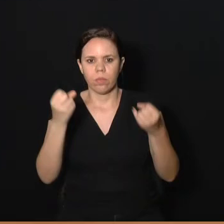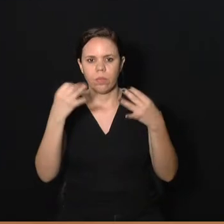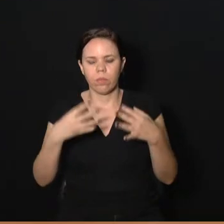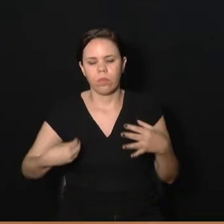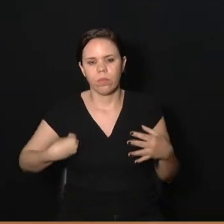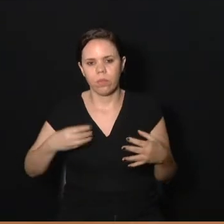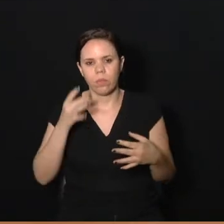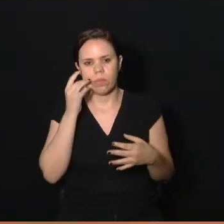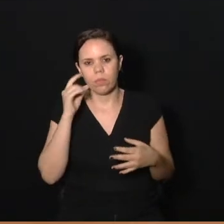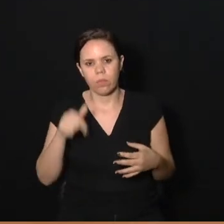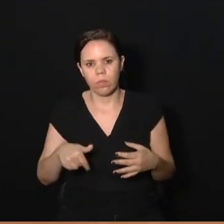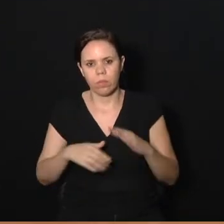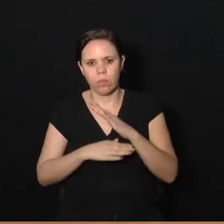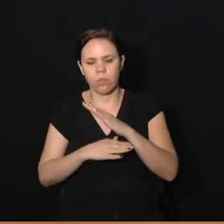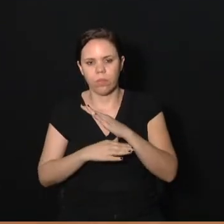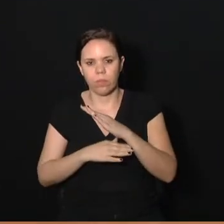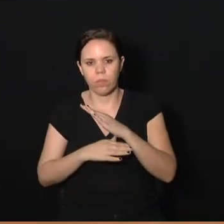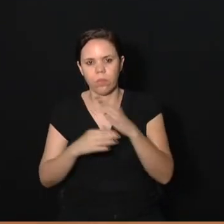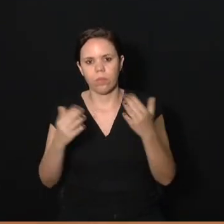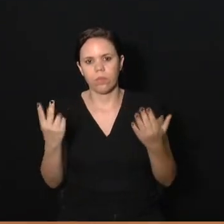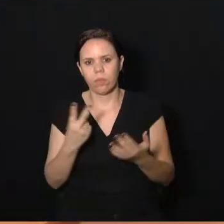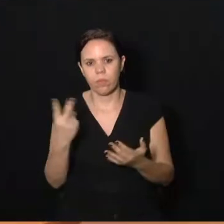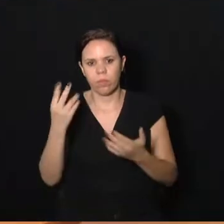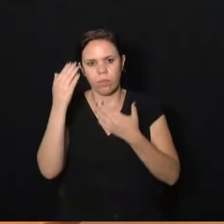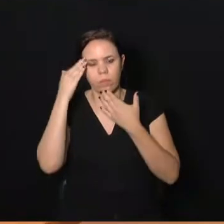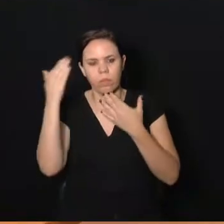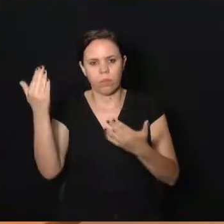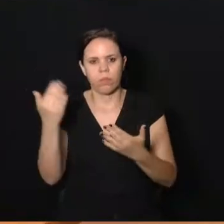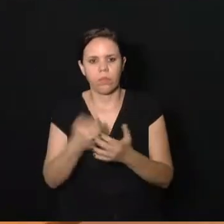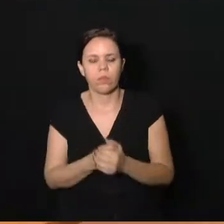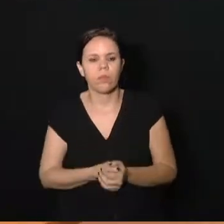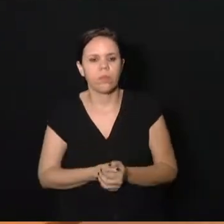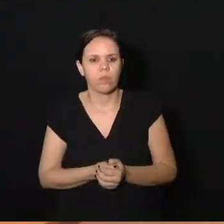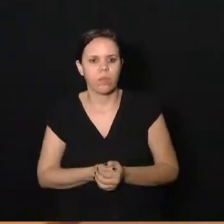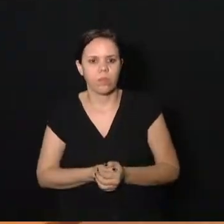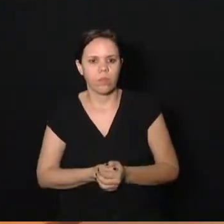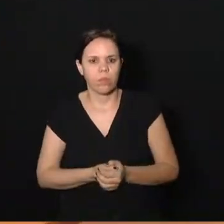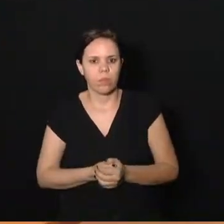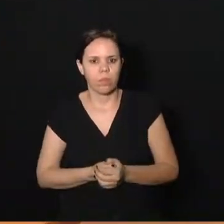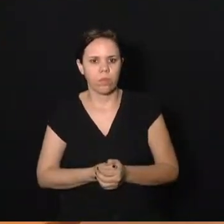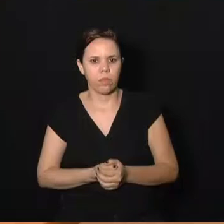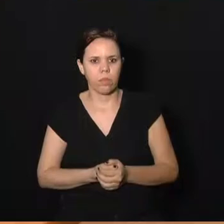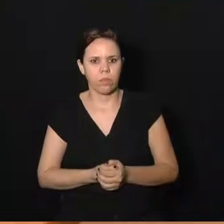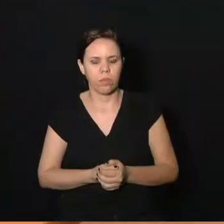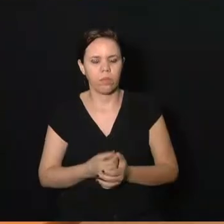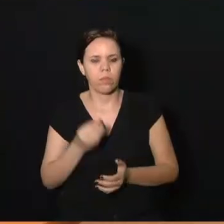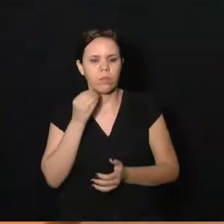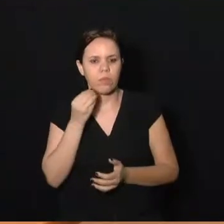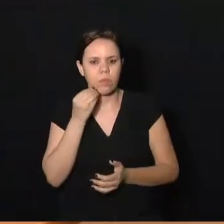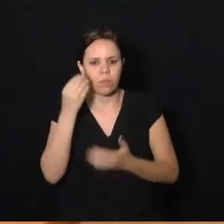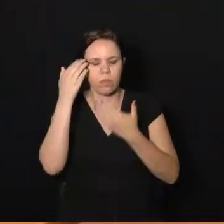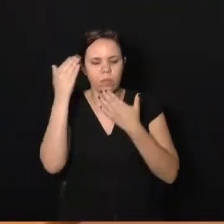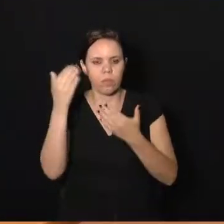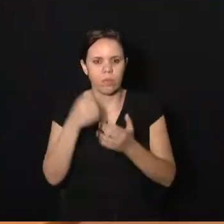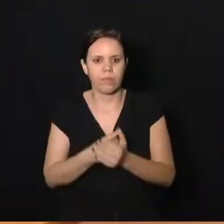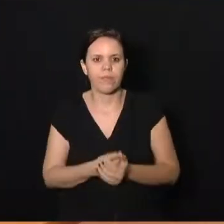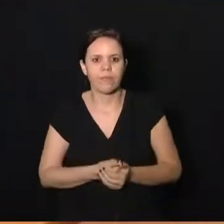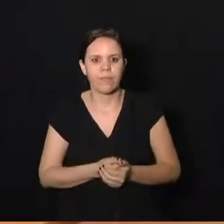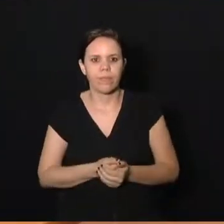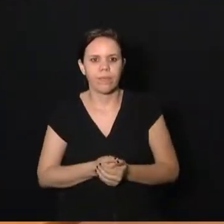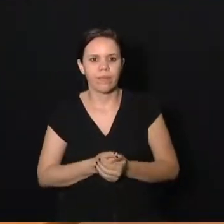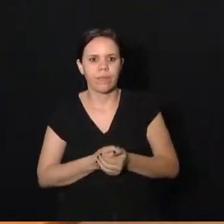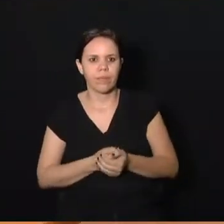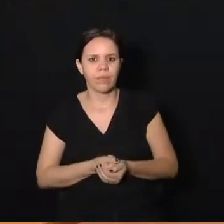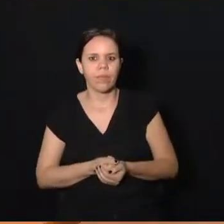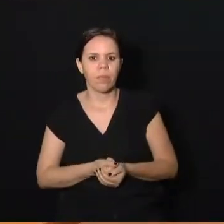presença aqui na nossa casa, das duas. Muito obrigado. Obrigada, nós que agradecemos a oportunidade.